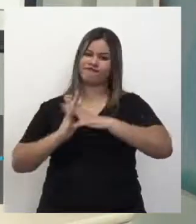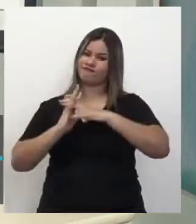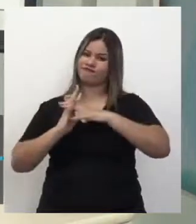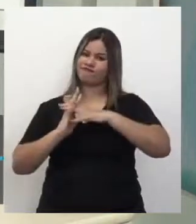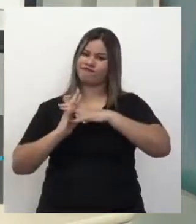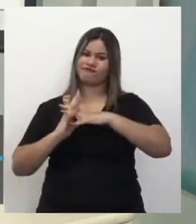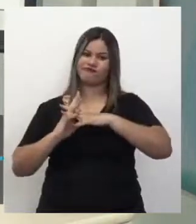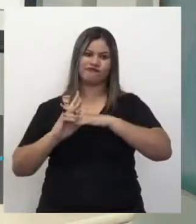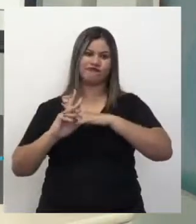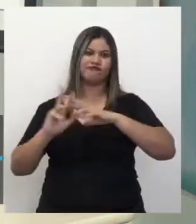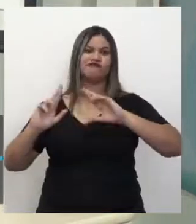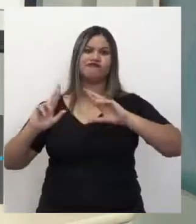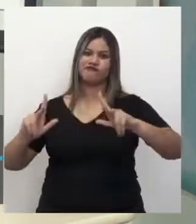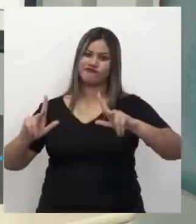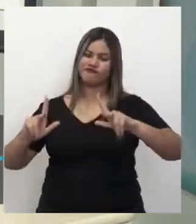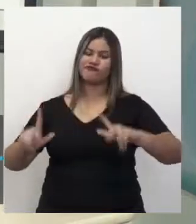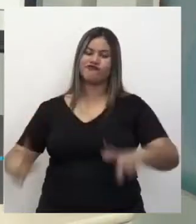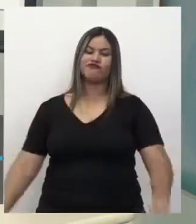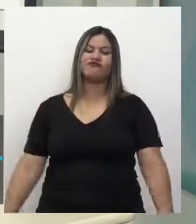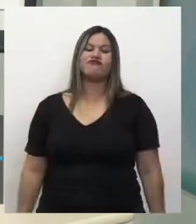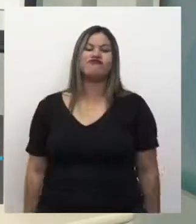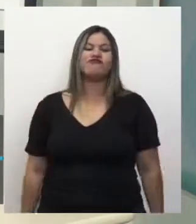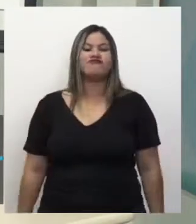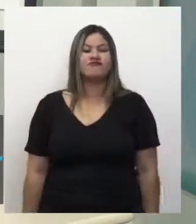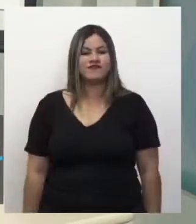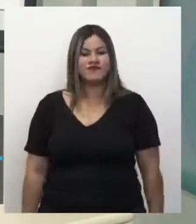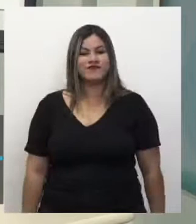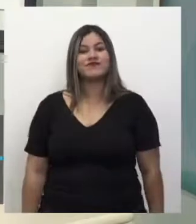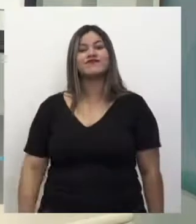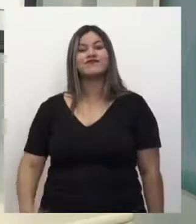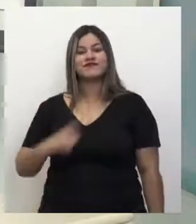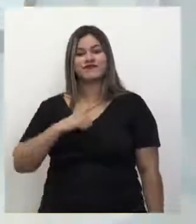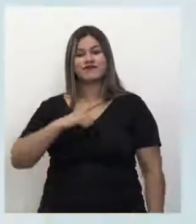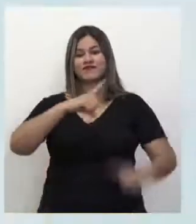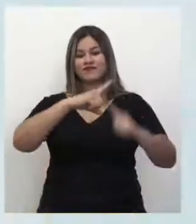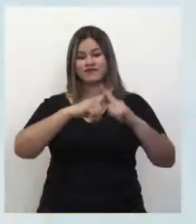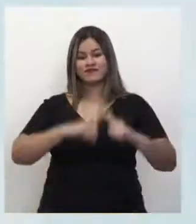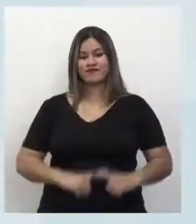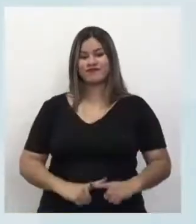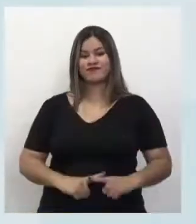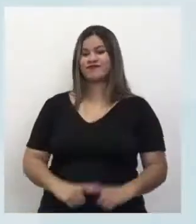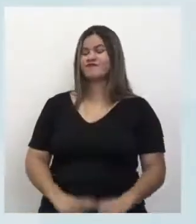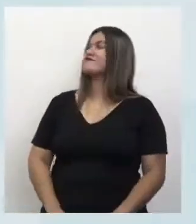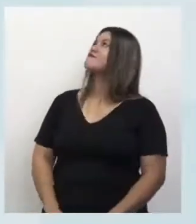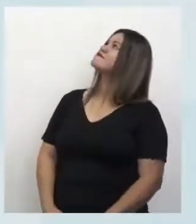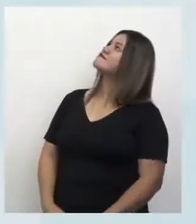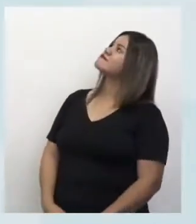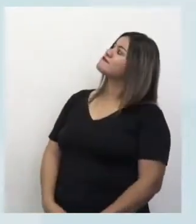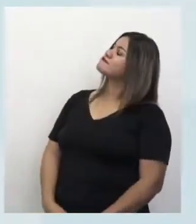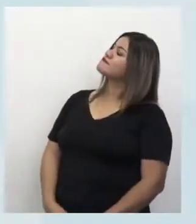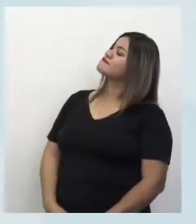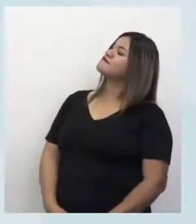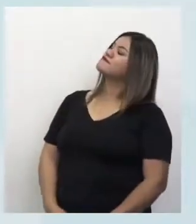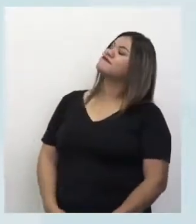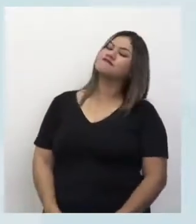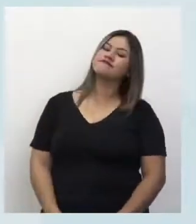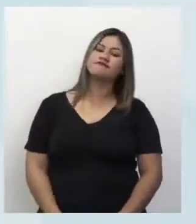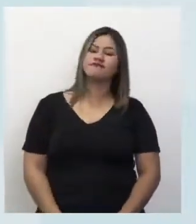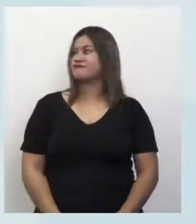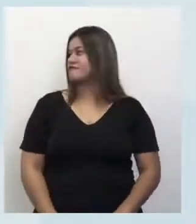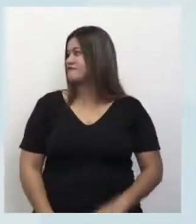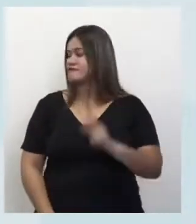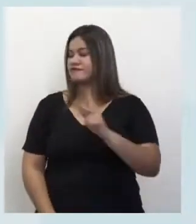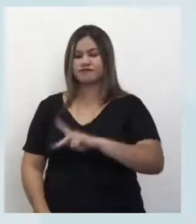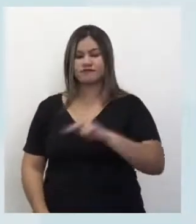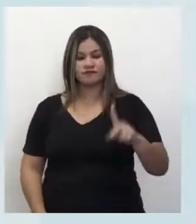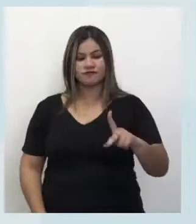é muito diferente. E trouxe o nosso desafio. O nosso desafio, um deles é agora o professor trazer as